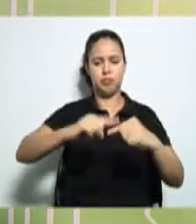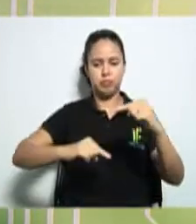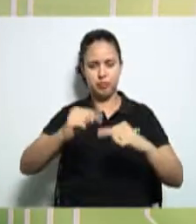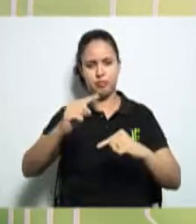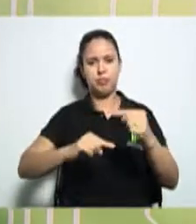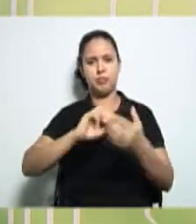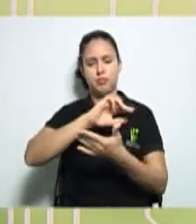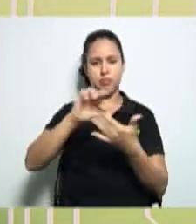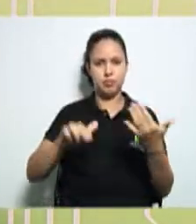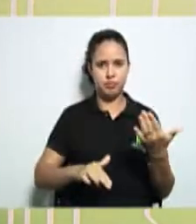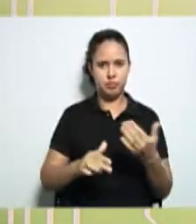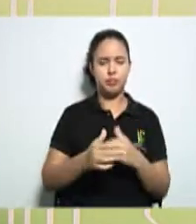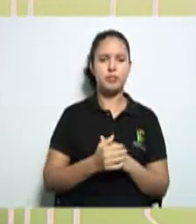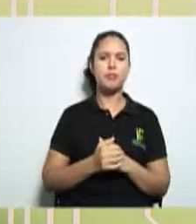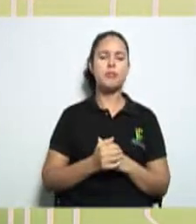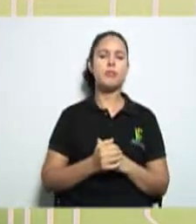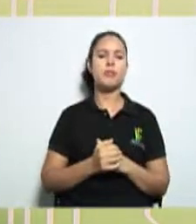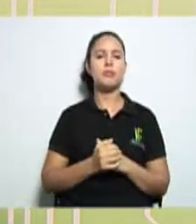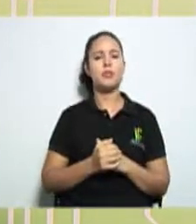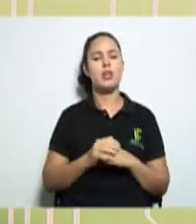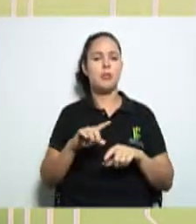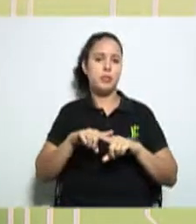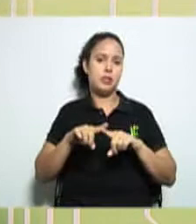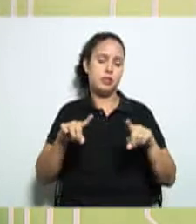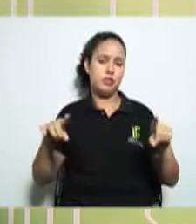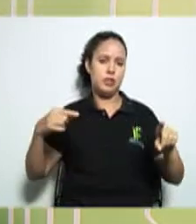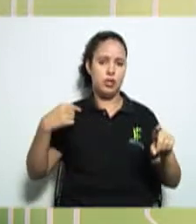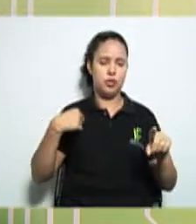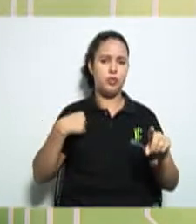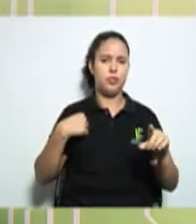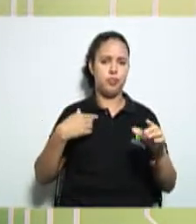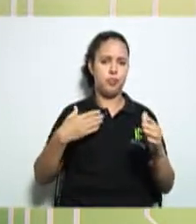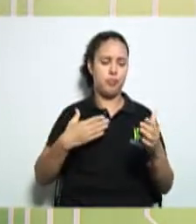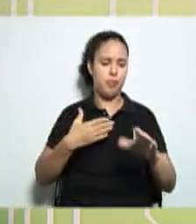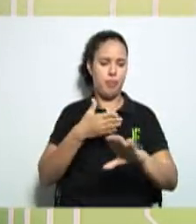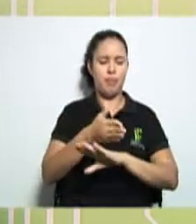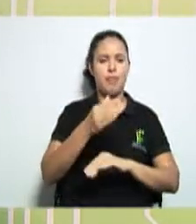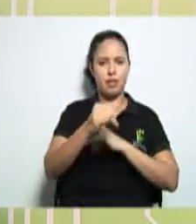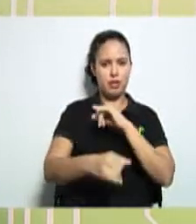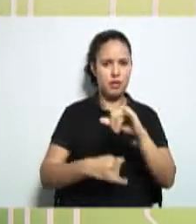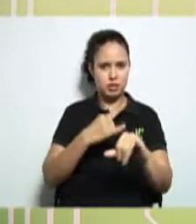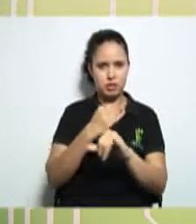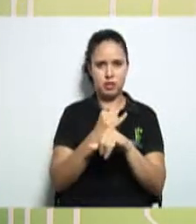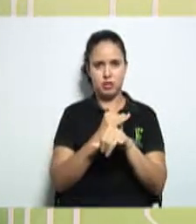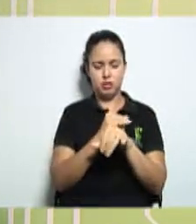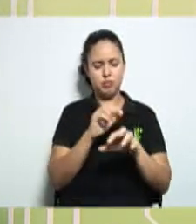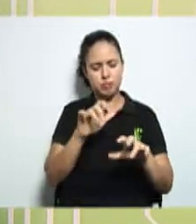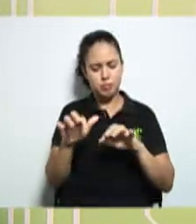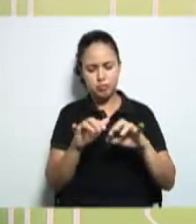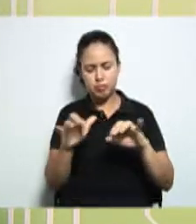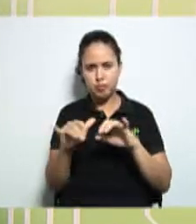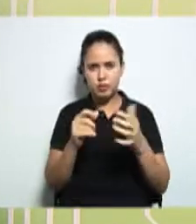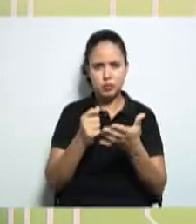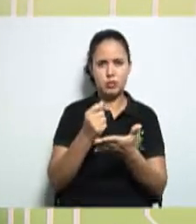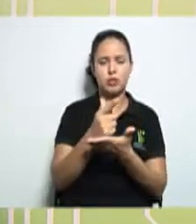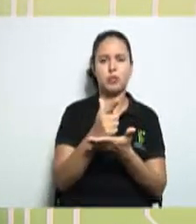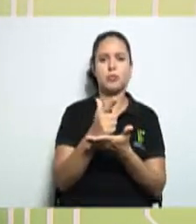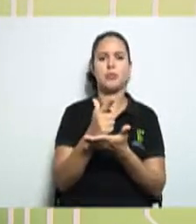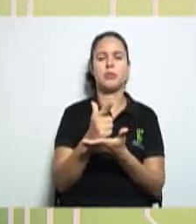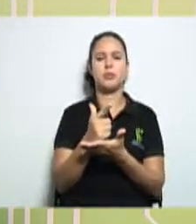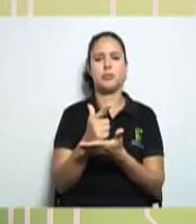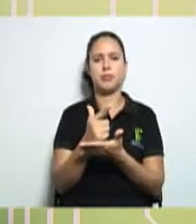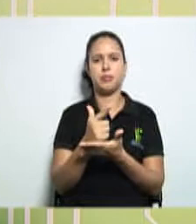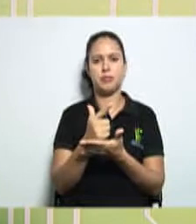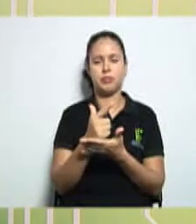vamos pensar que, não, mas eu não fui numa loja física, vou acessar a internet e vou fazer uma compra em